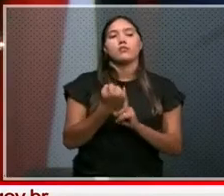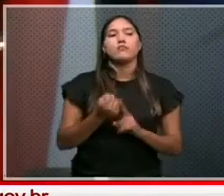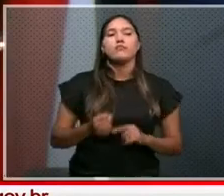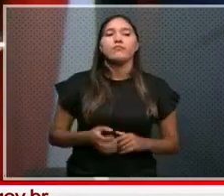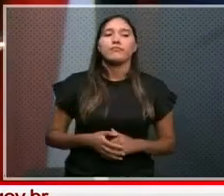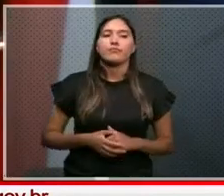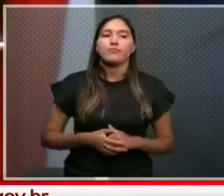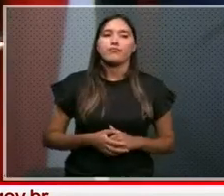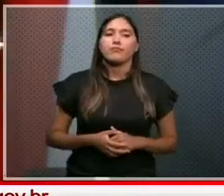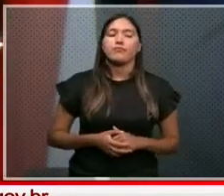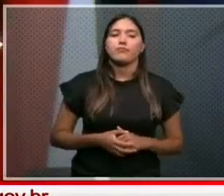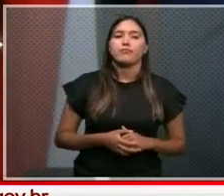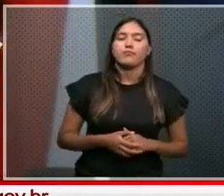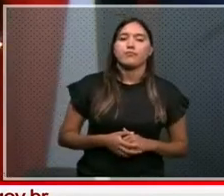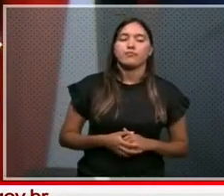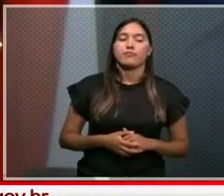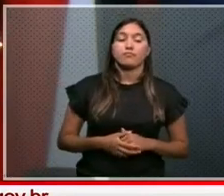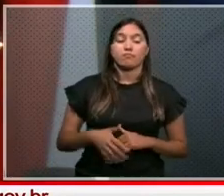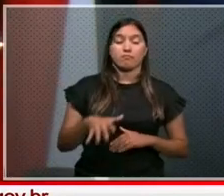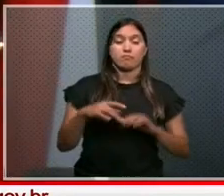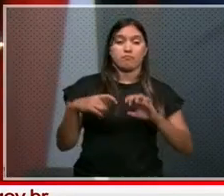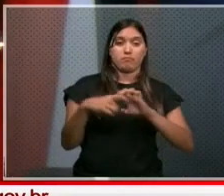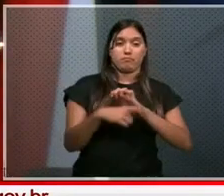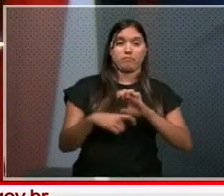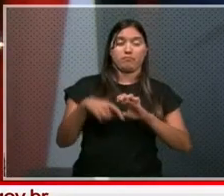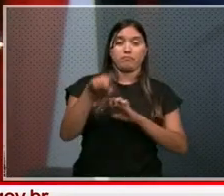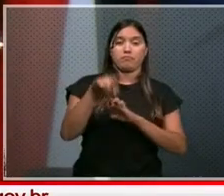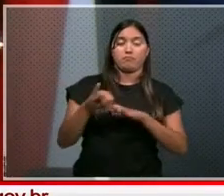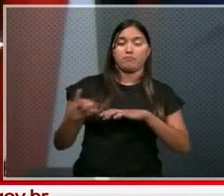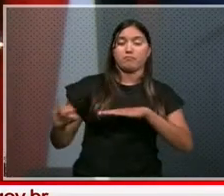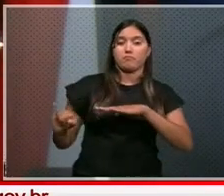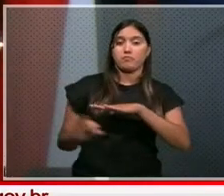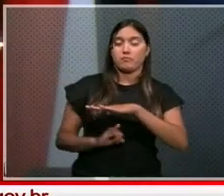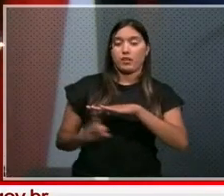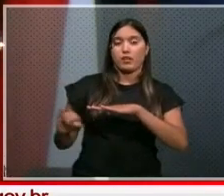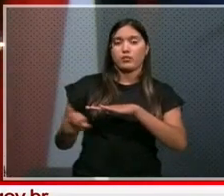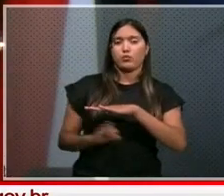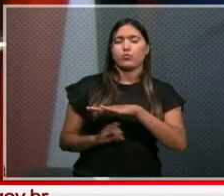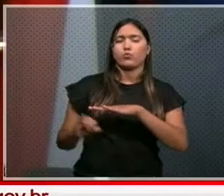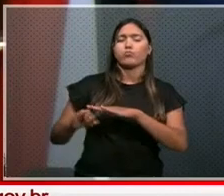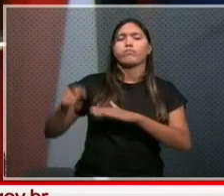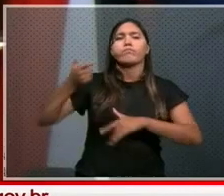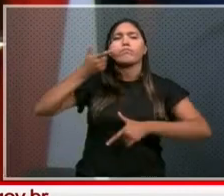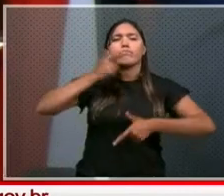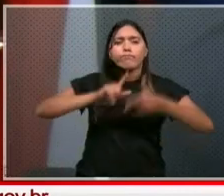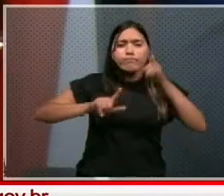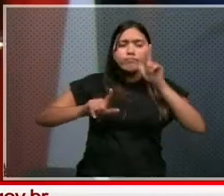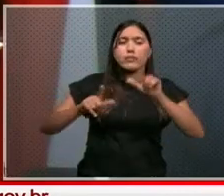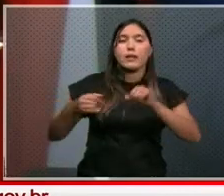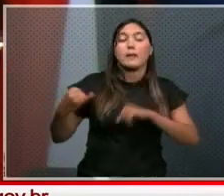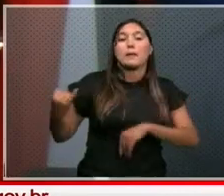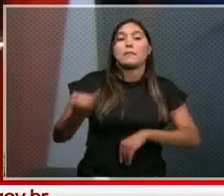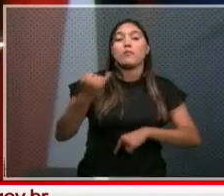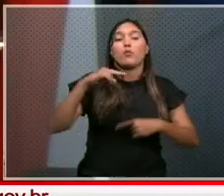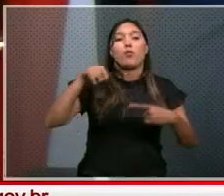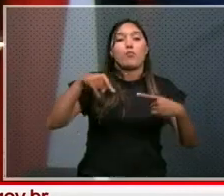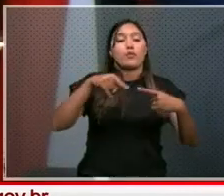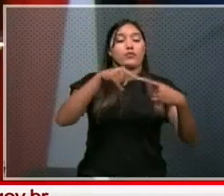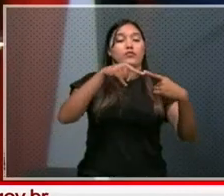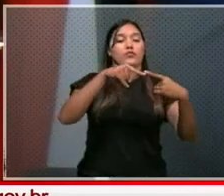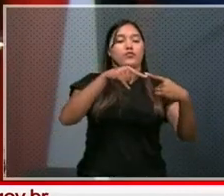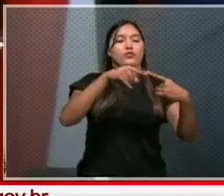a Embrapa é uma instituição Vencedor e fundamental para a consecução de objetivo de